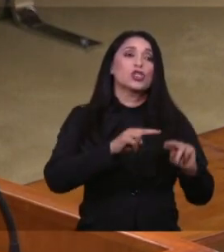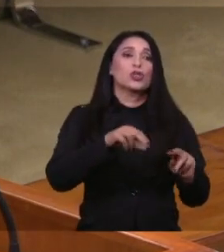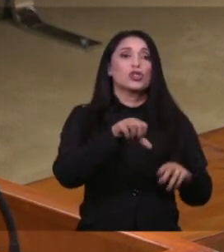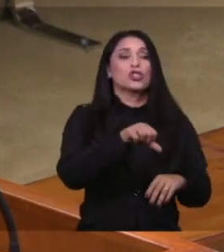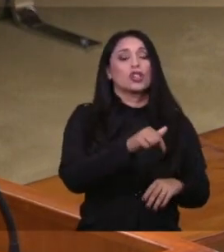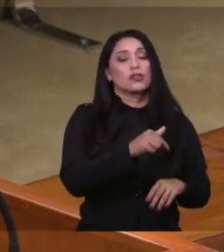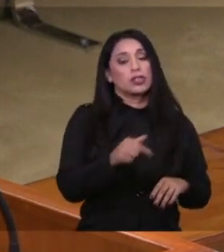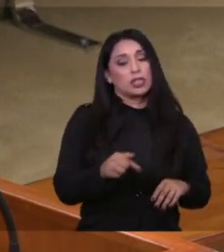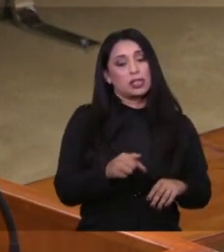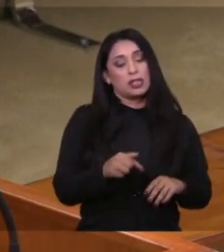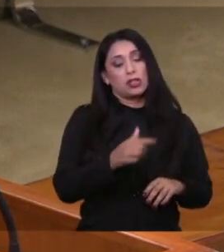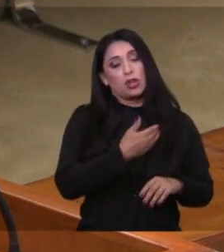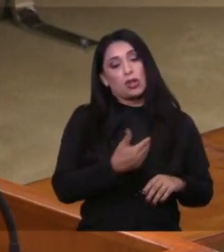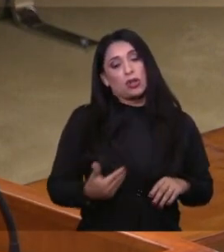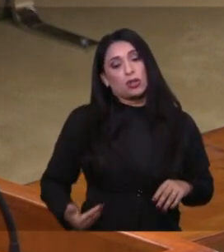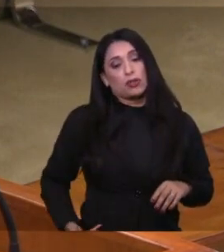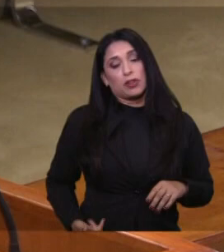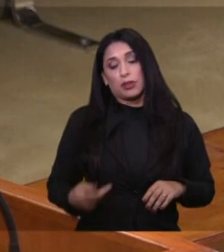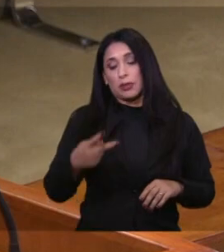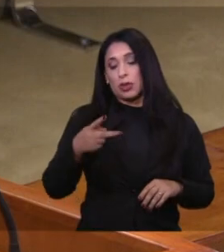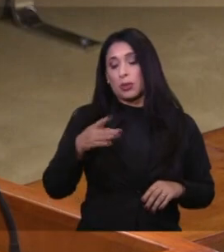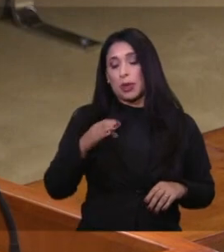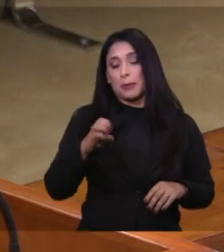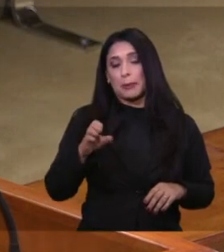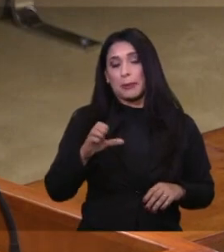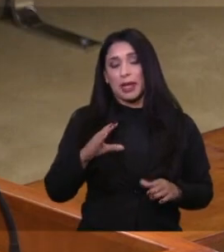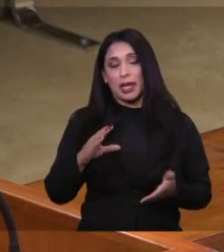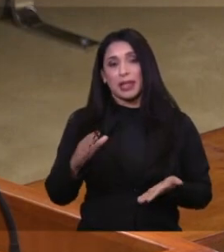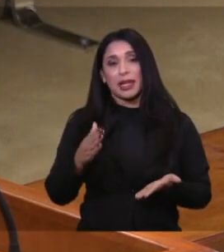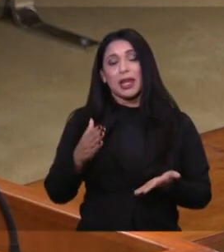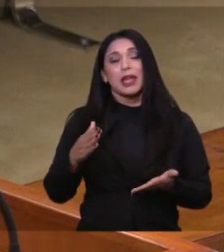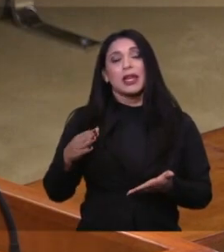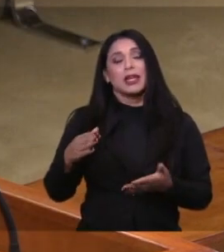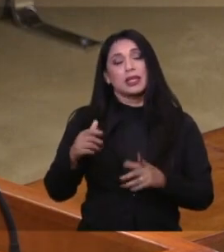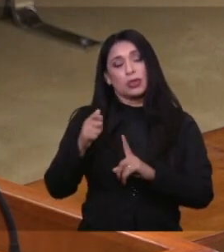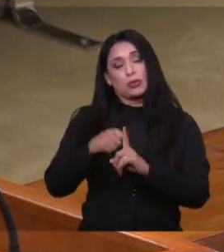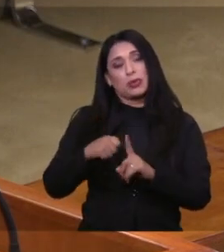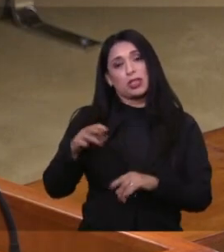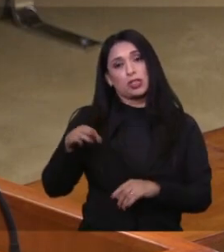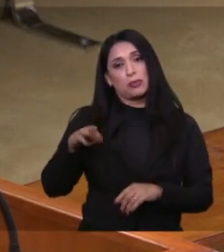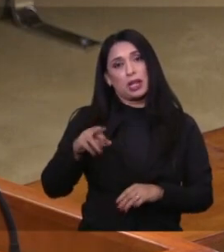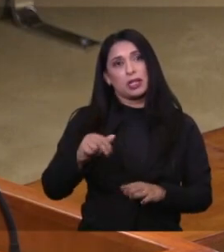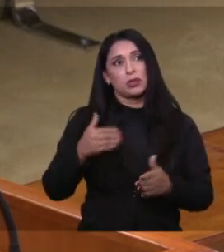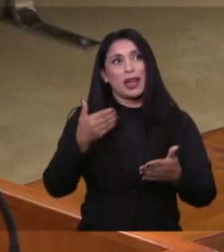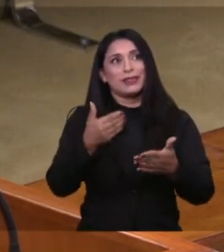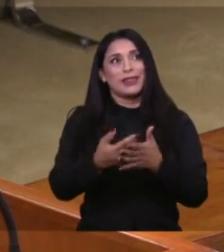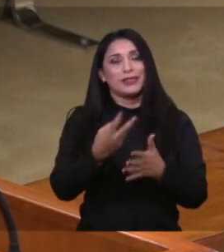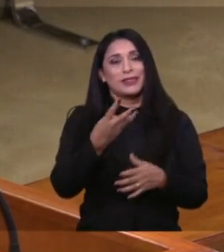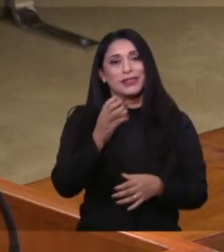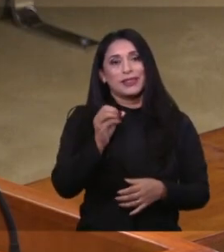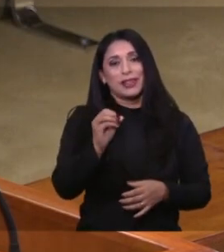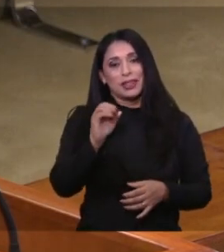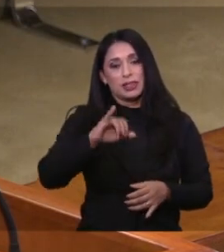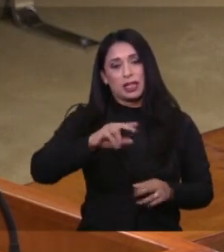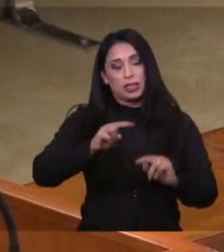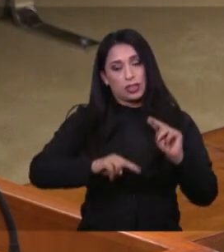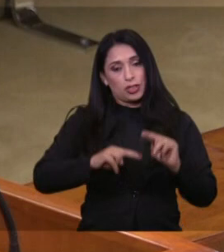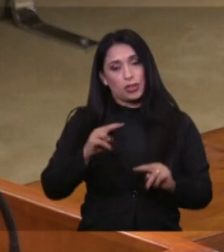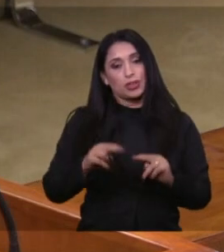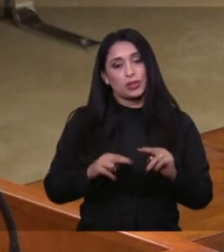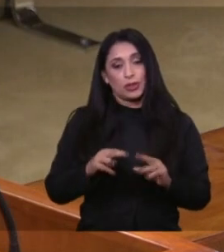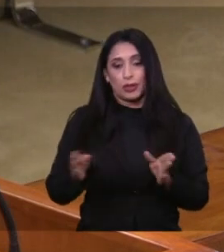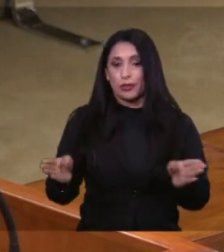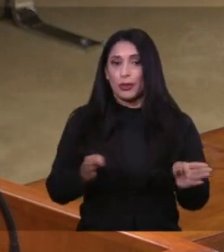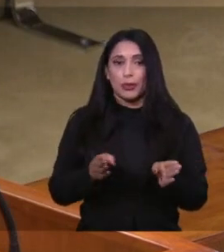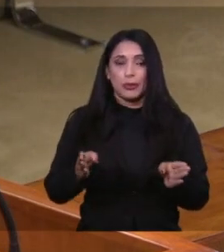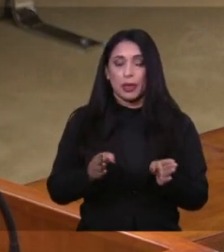O governo federal havia mandado uma PEC em março para tentar aprovar a emenda até 30 de junho. E, novamente, o